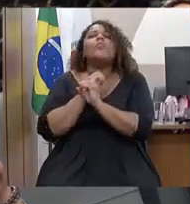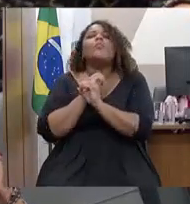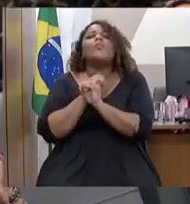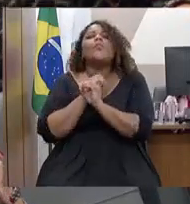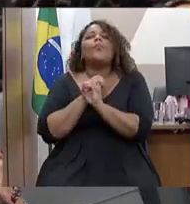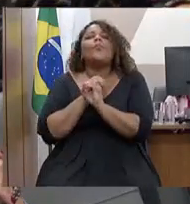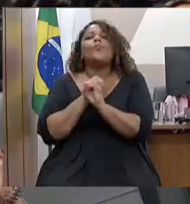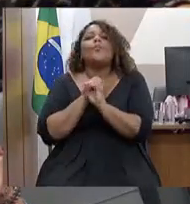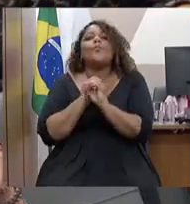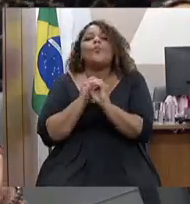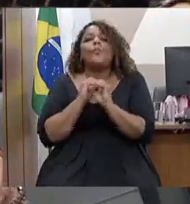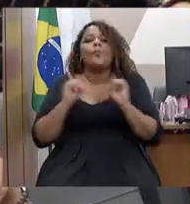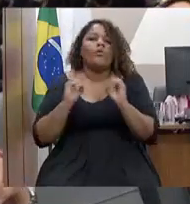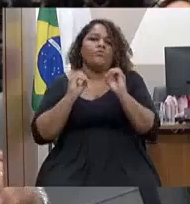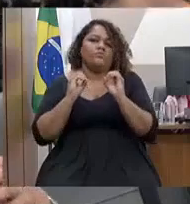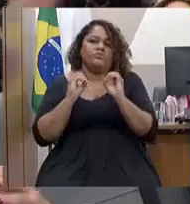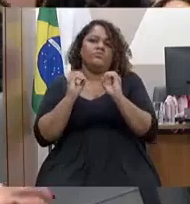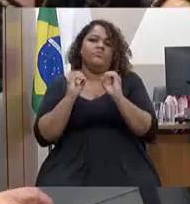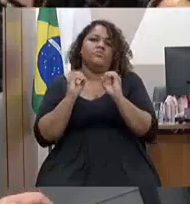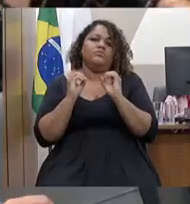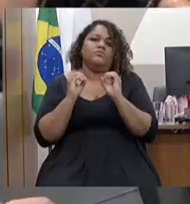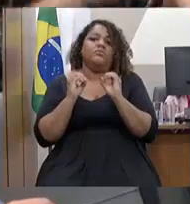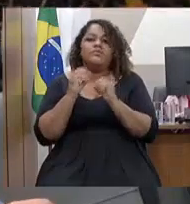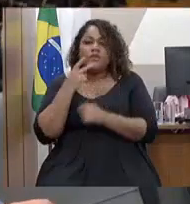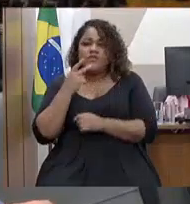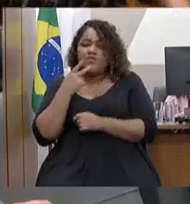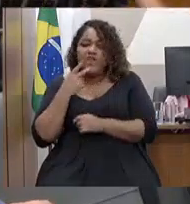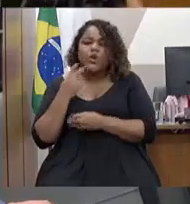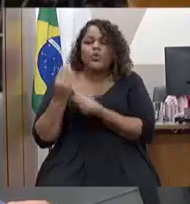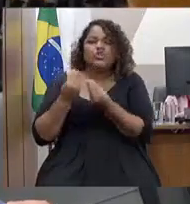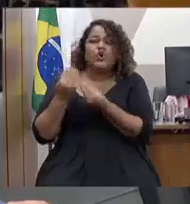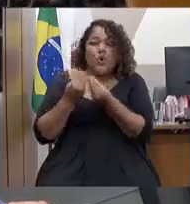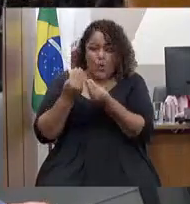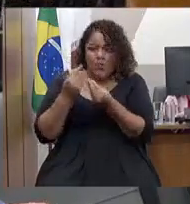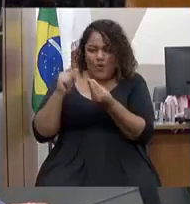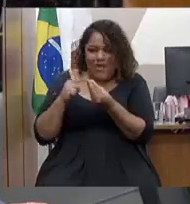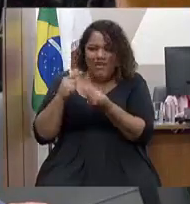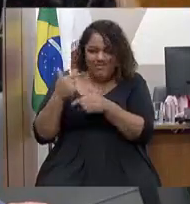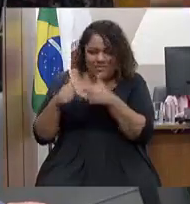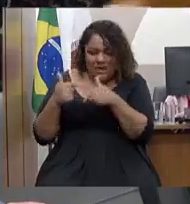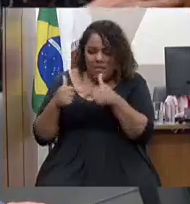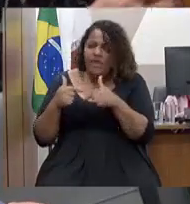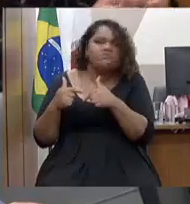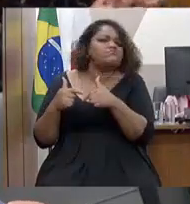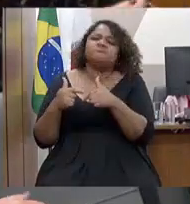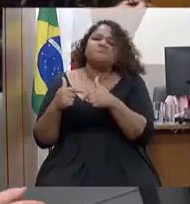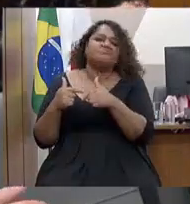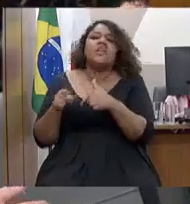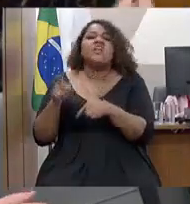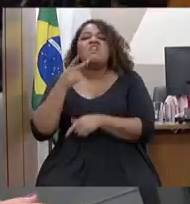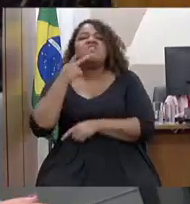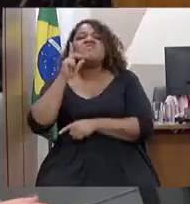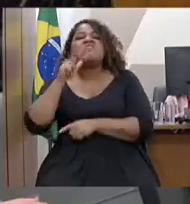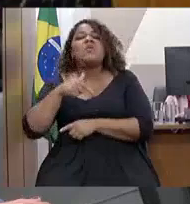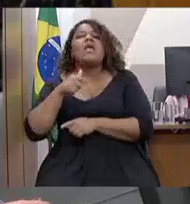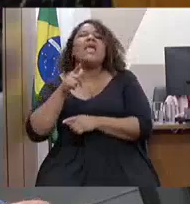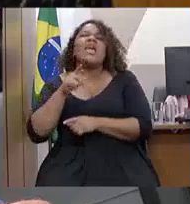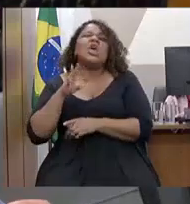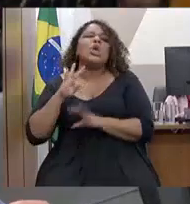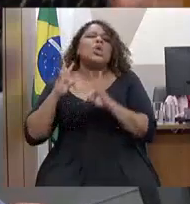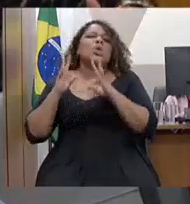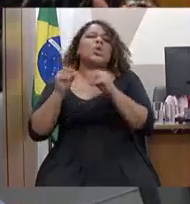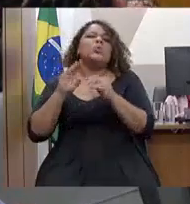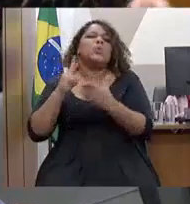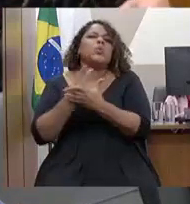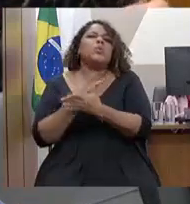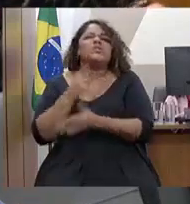da questão do processo de trabalho foi colocado aqui foi caracterizar tudo como ambiental monetizado como